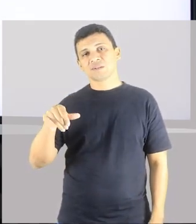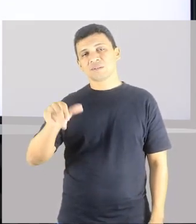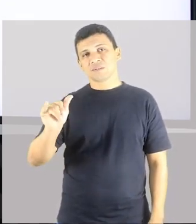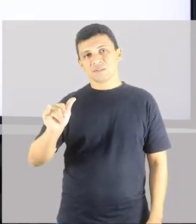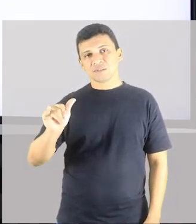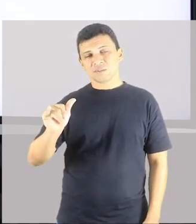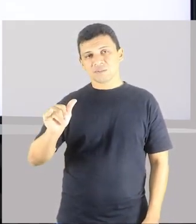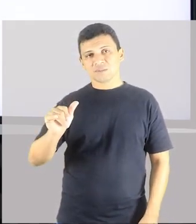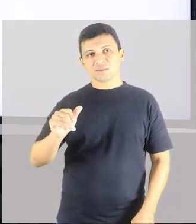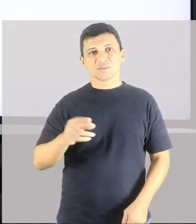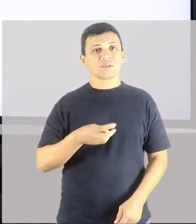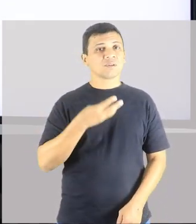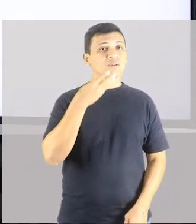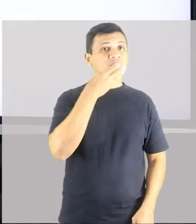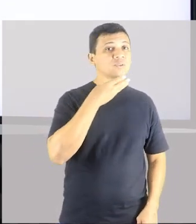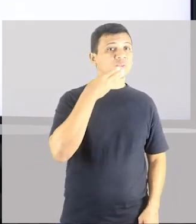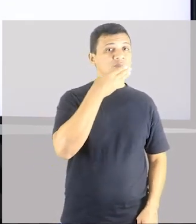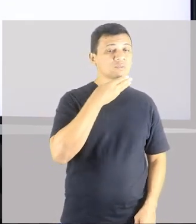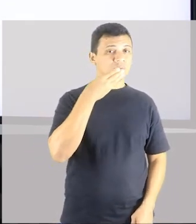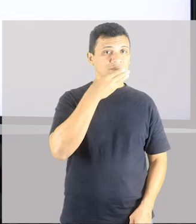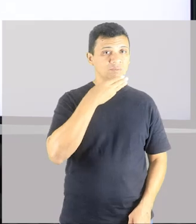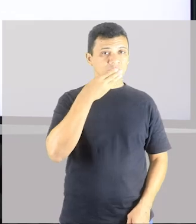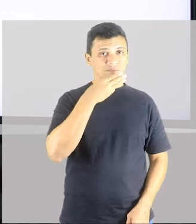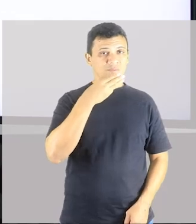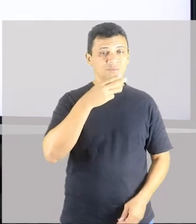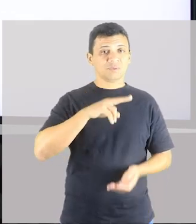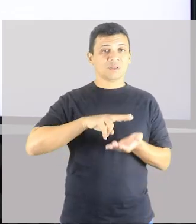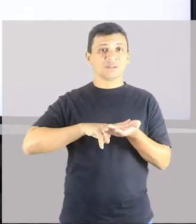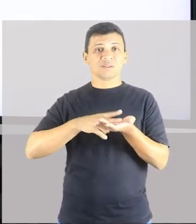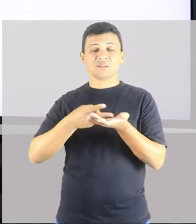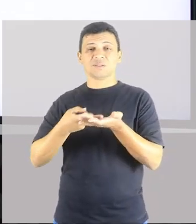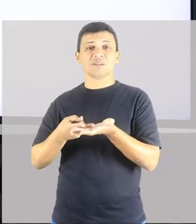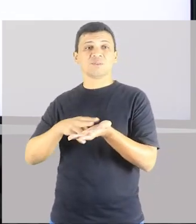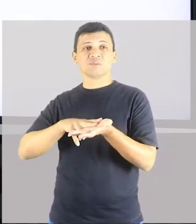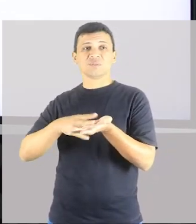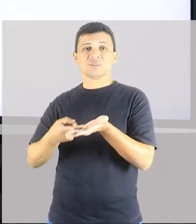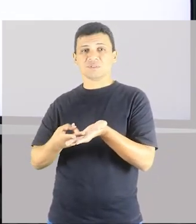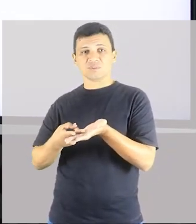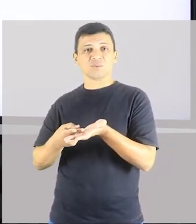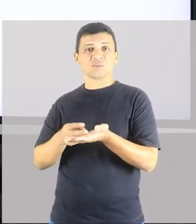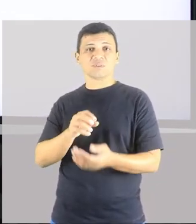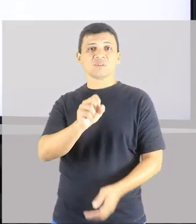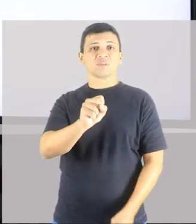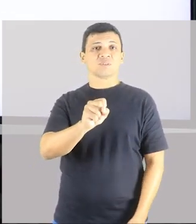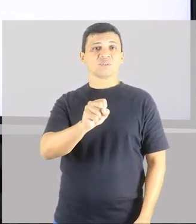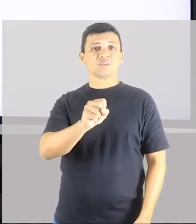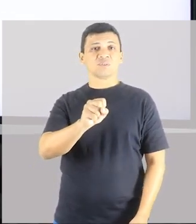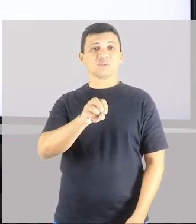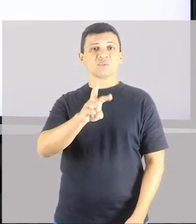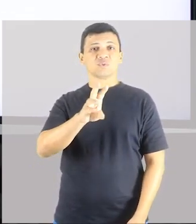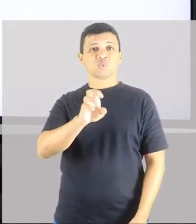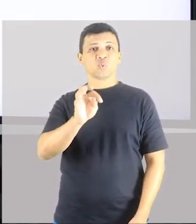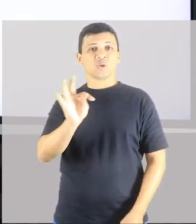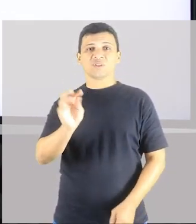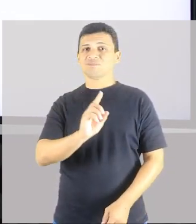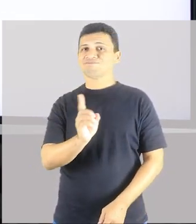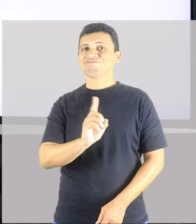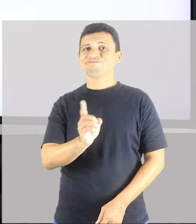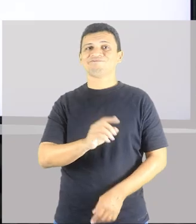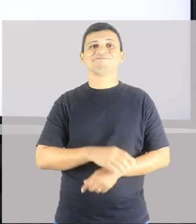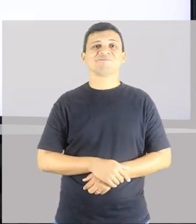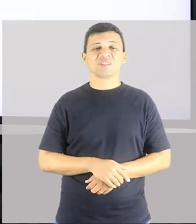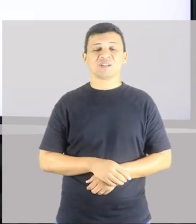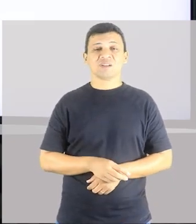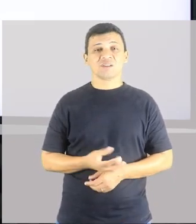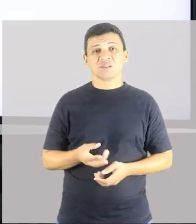palavra doce não como sweet, que seria o sabor do chocolate, mas como se o chocolate fosse